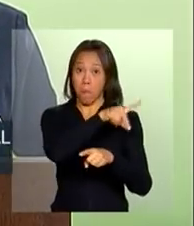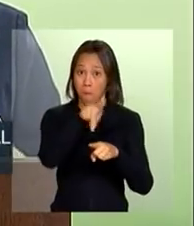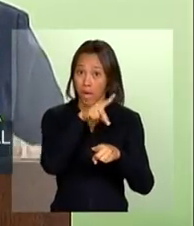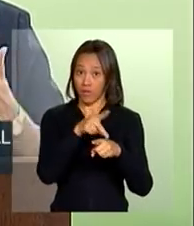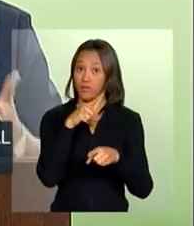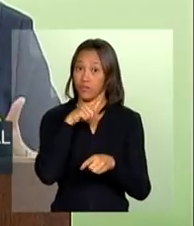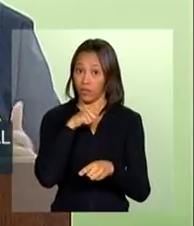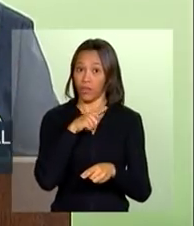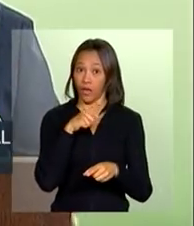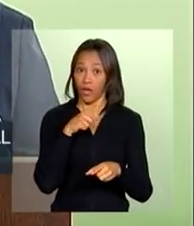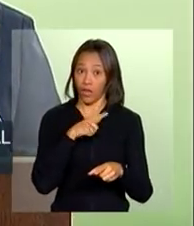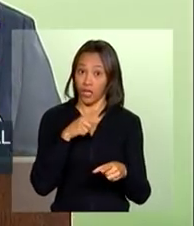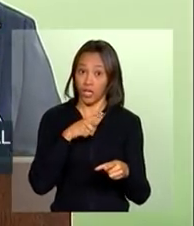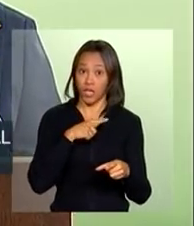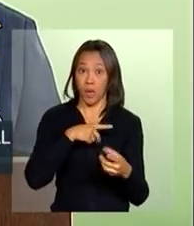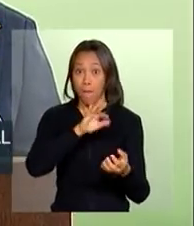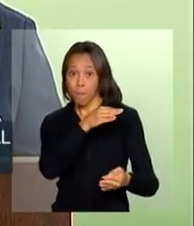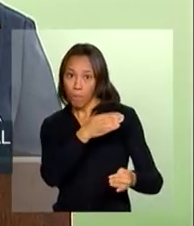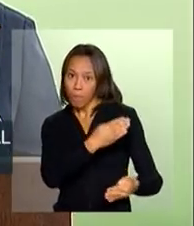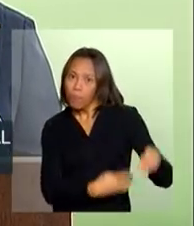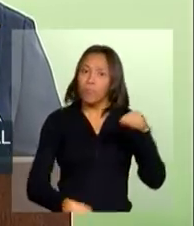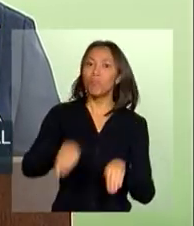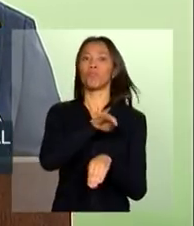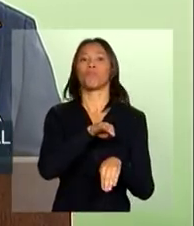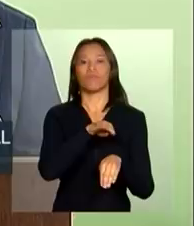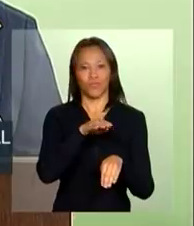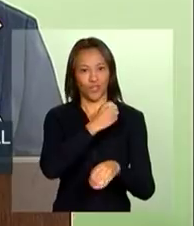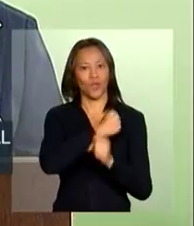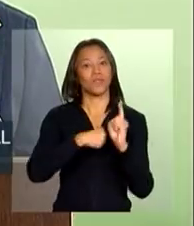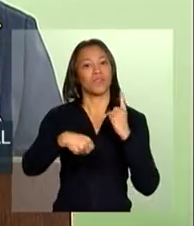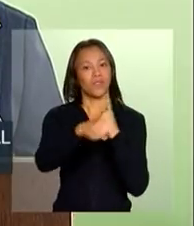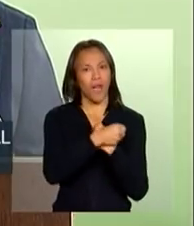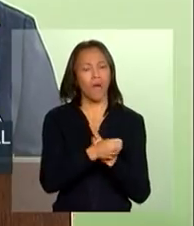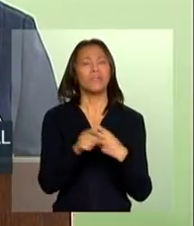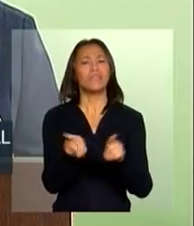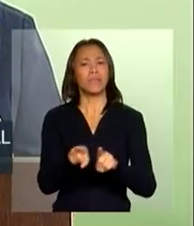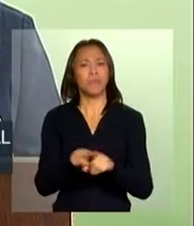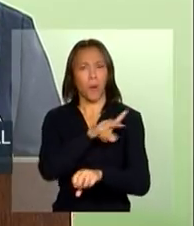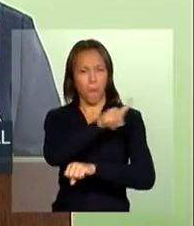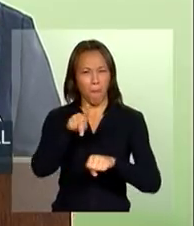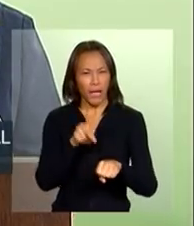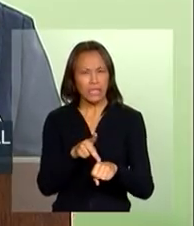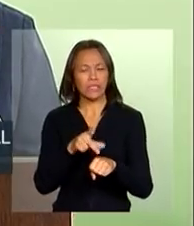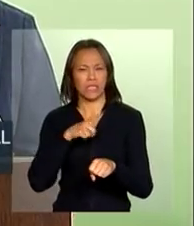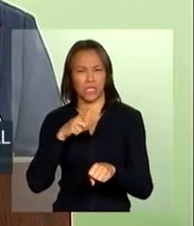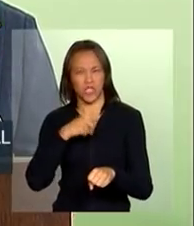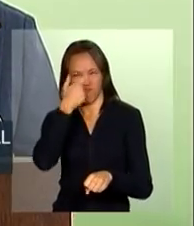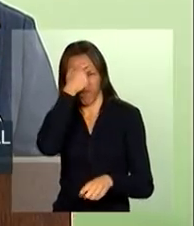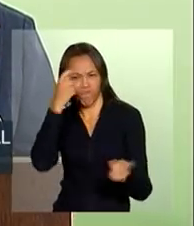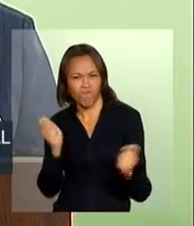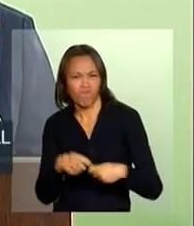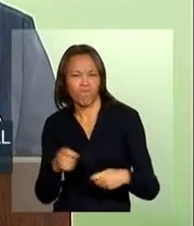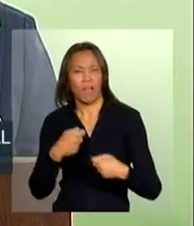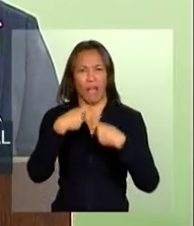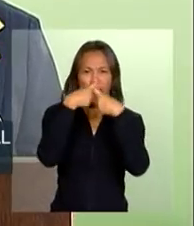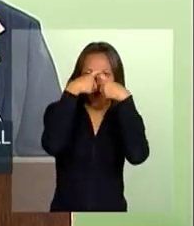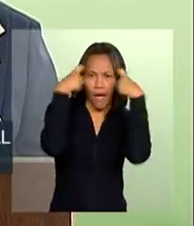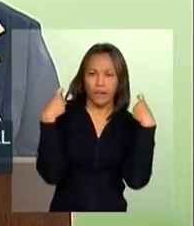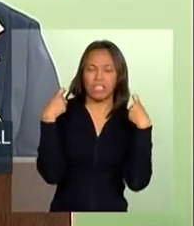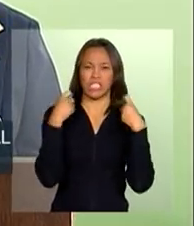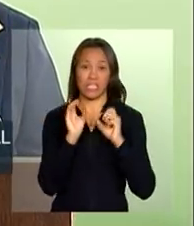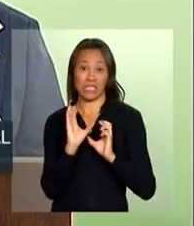tem mobilidade social, mas é também um país com grande capacidade de criar arte,